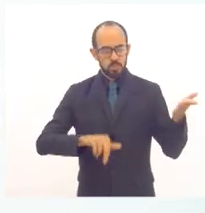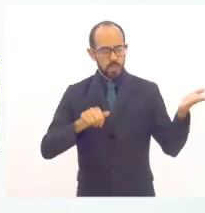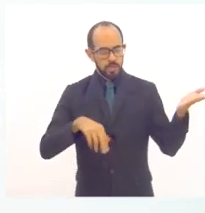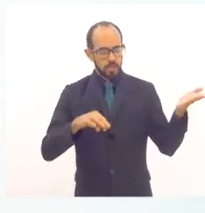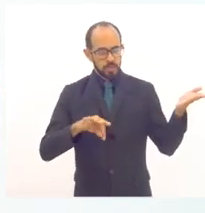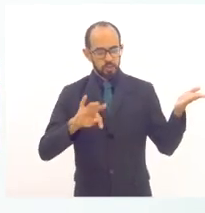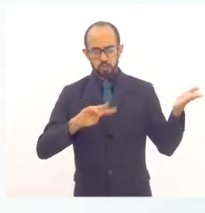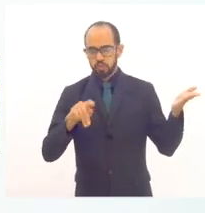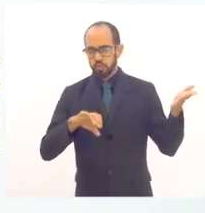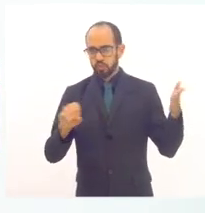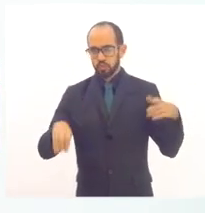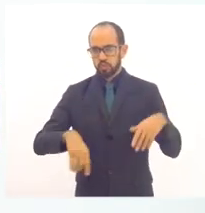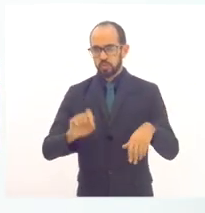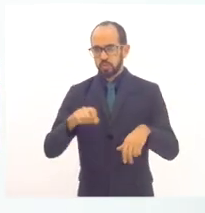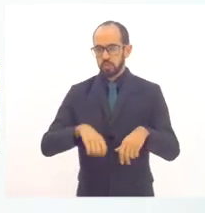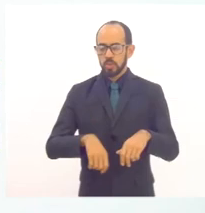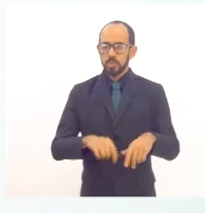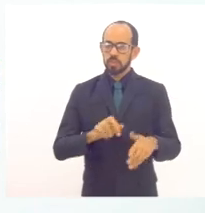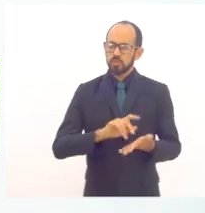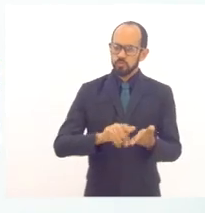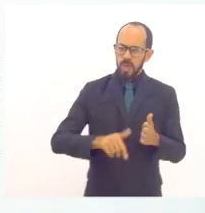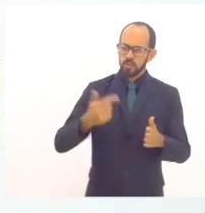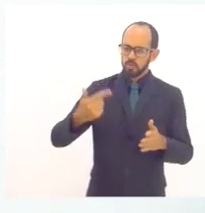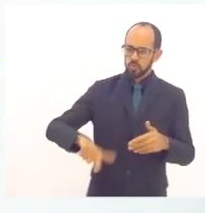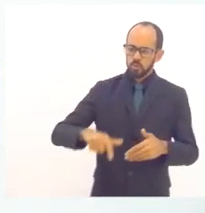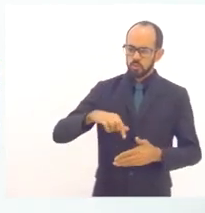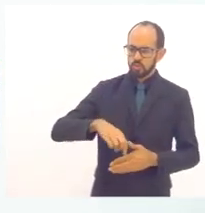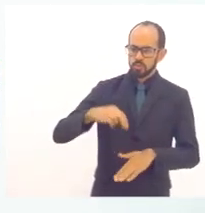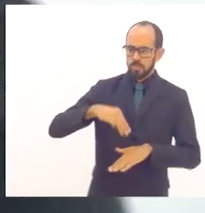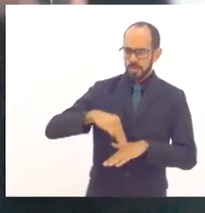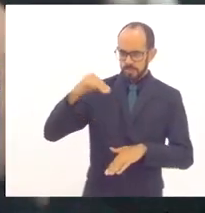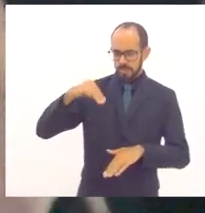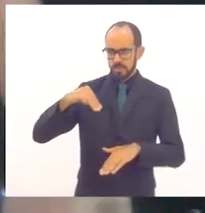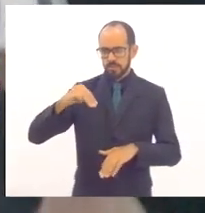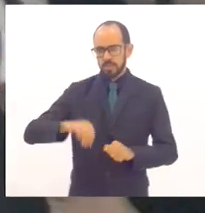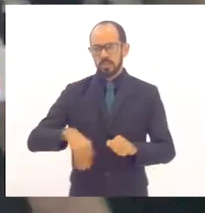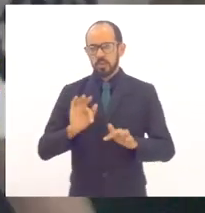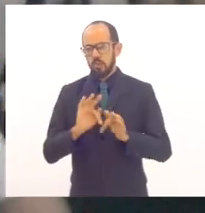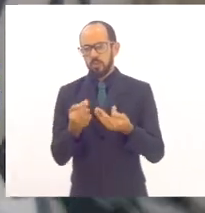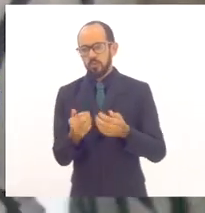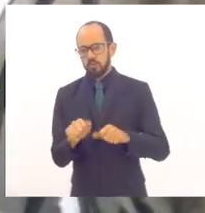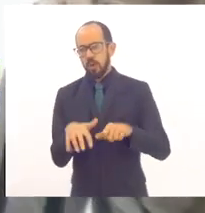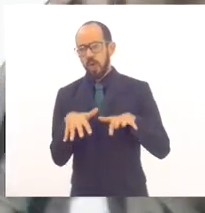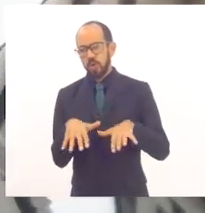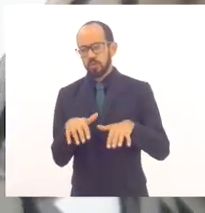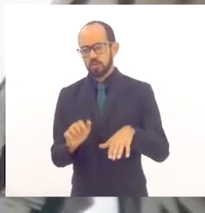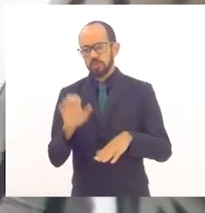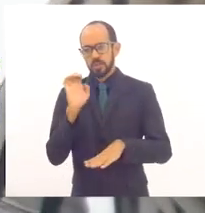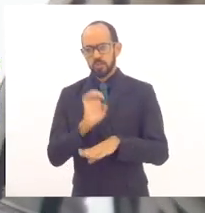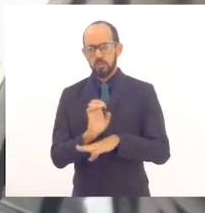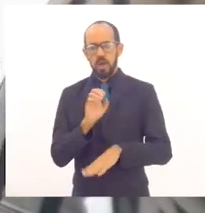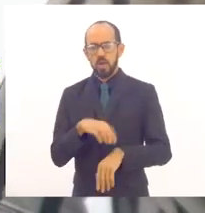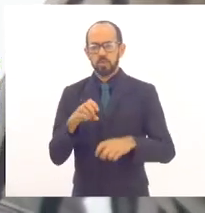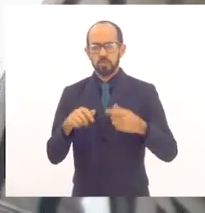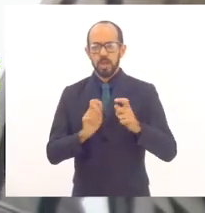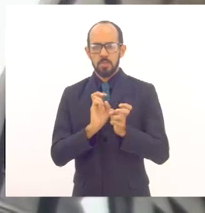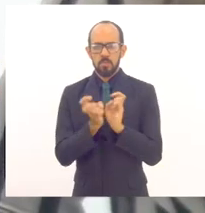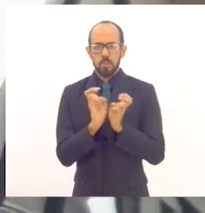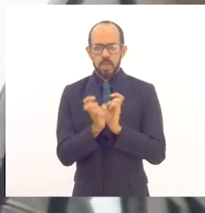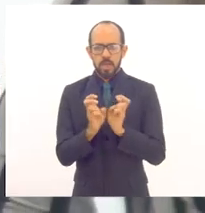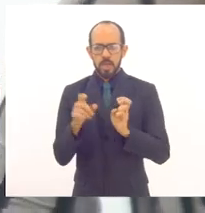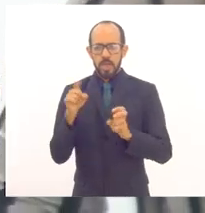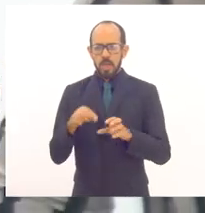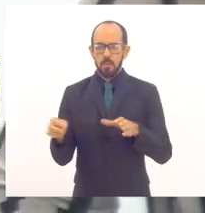de Angra dos Reis, como os conselheiros estaduais de política cultural, e o Fórum Estadual de Capoeira do Rio de Janeiro é um membro do Sistema Estadual de